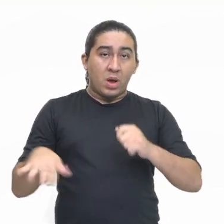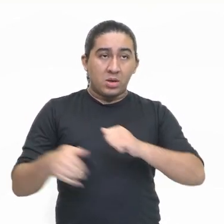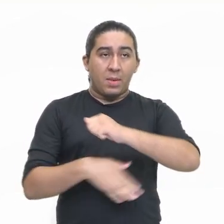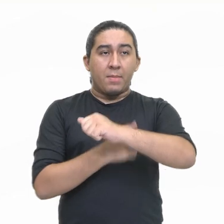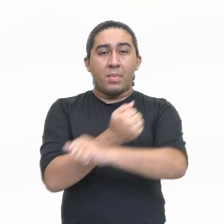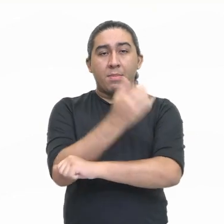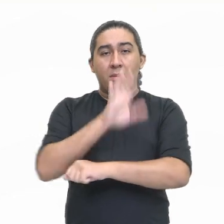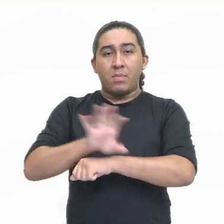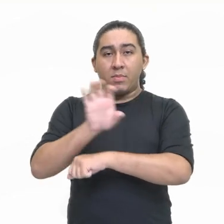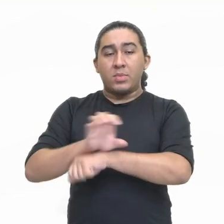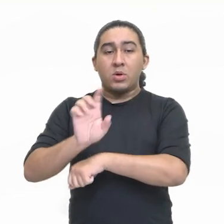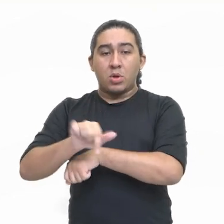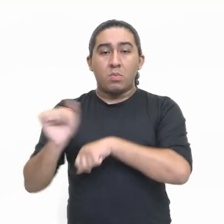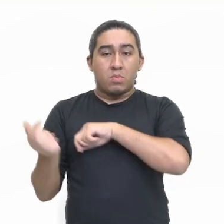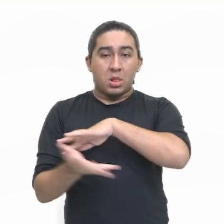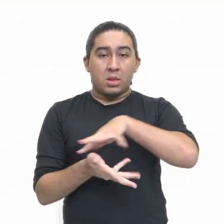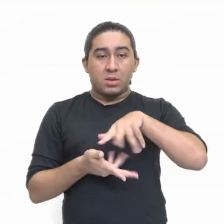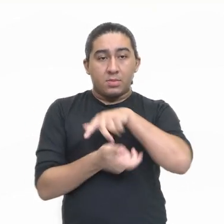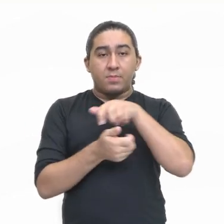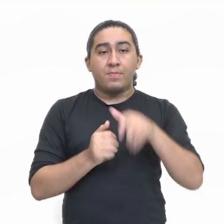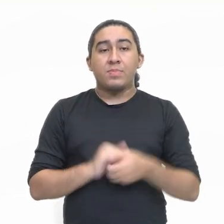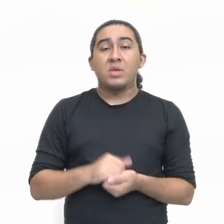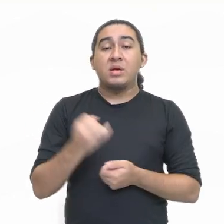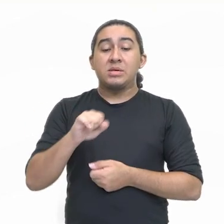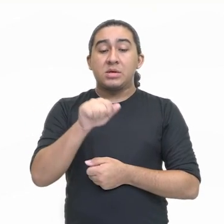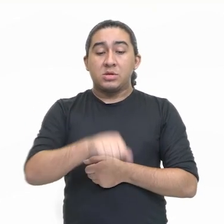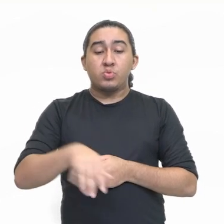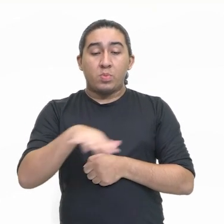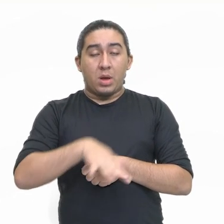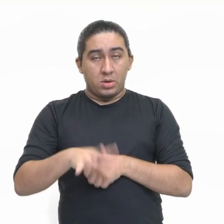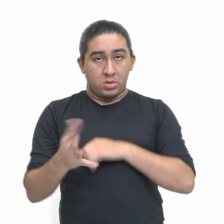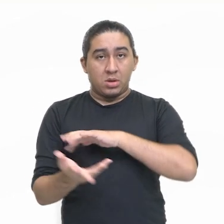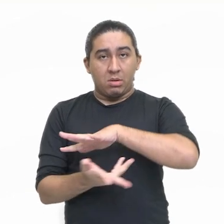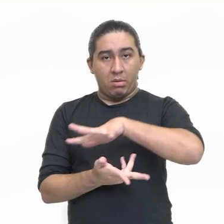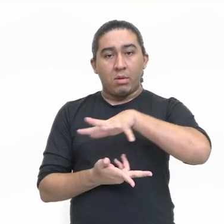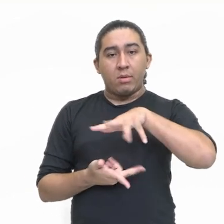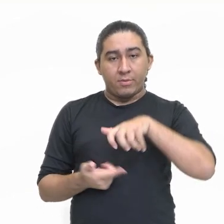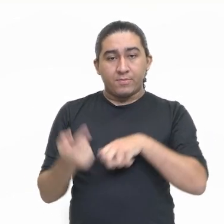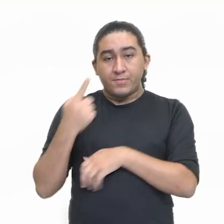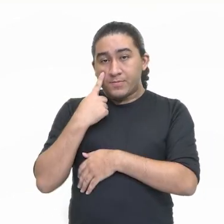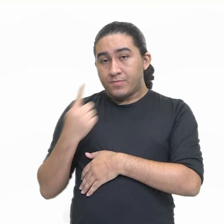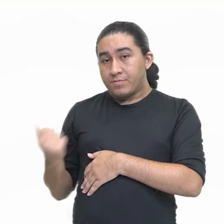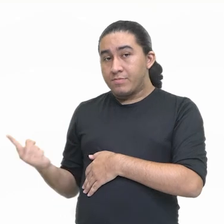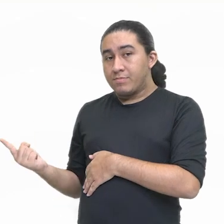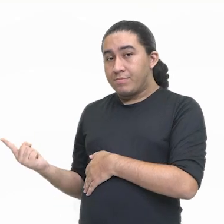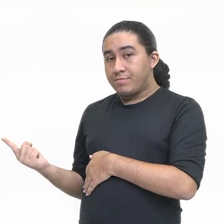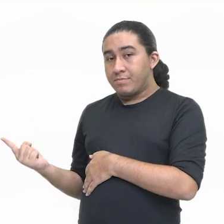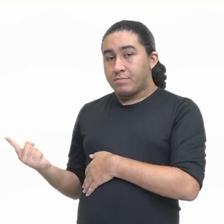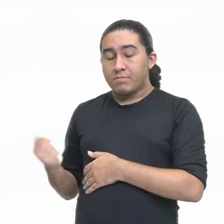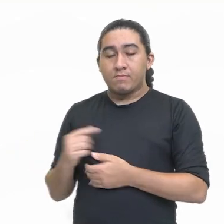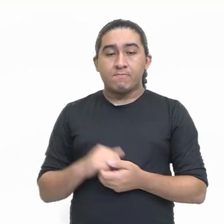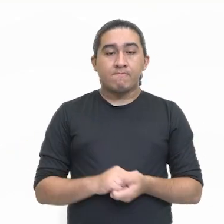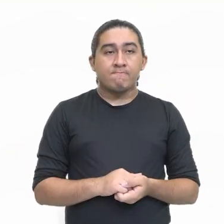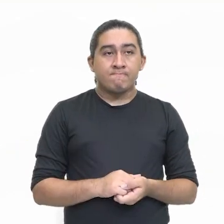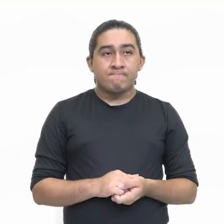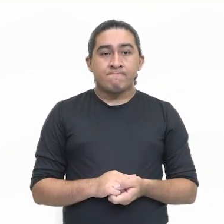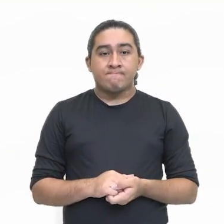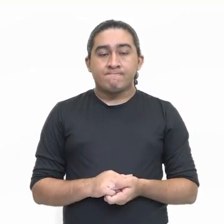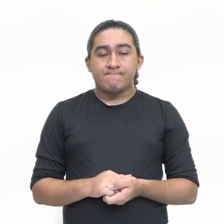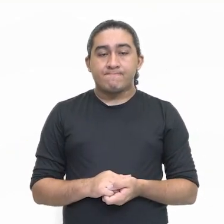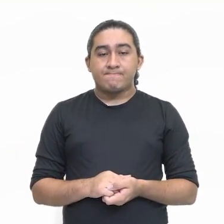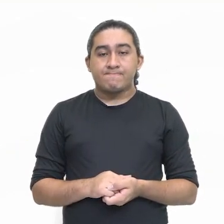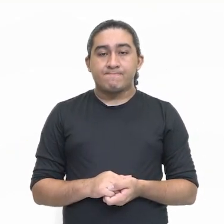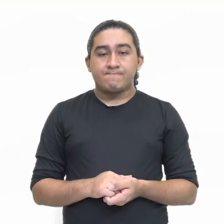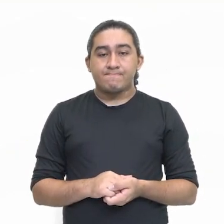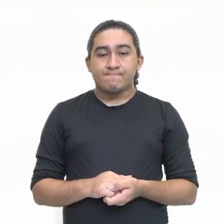planeta Então vamos lá se nesse planeta terra nesse planeta terra que vocês estão vendo aí então vocês